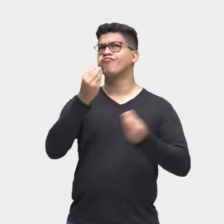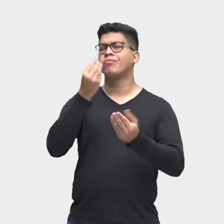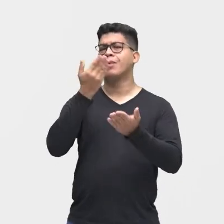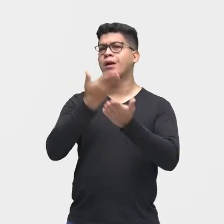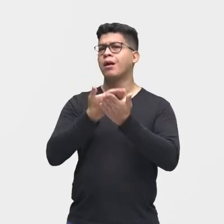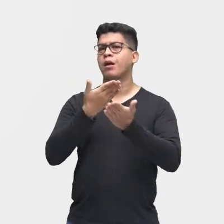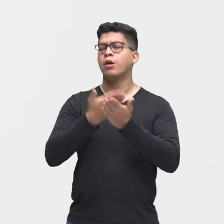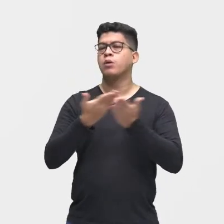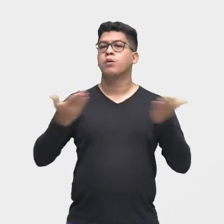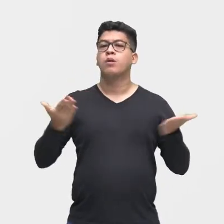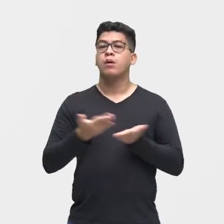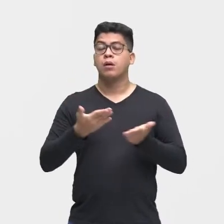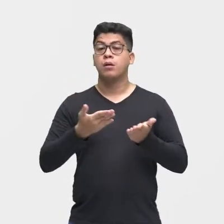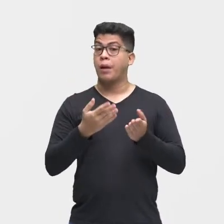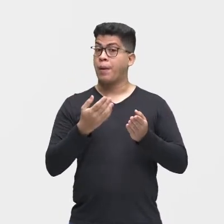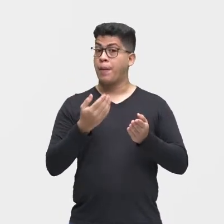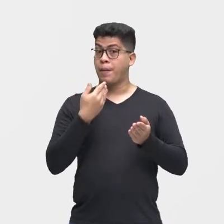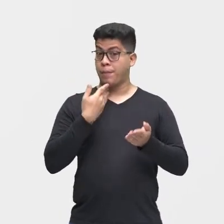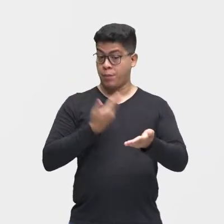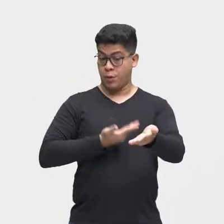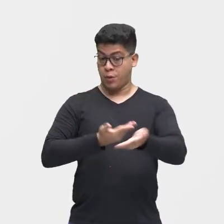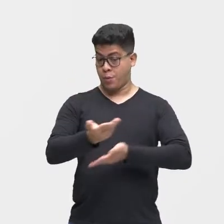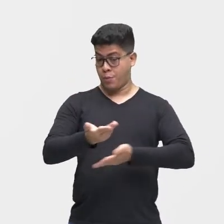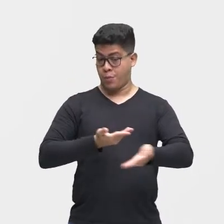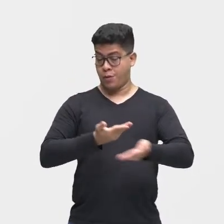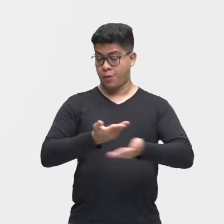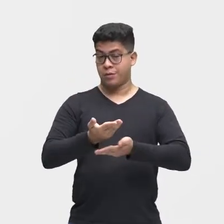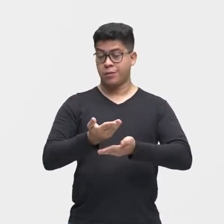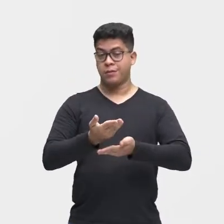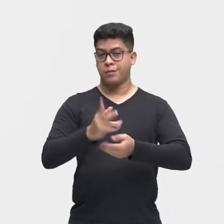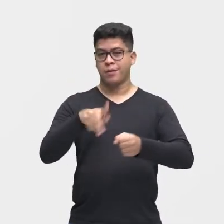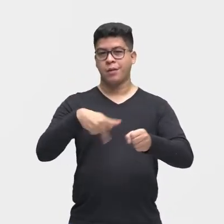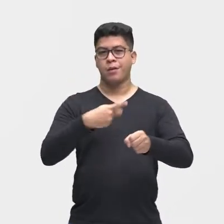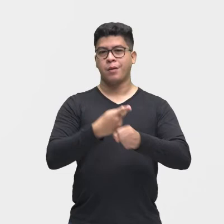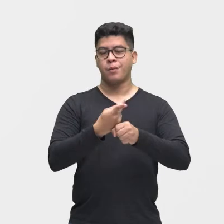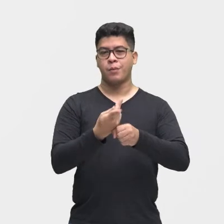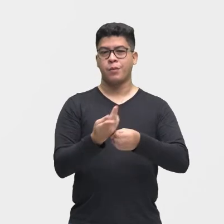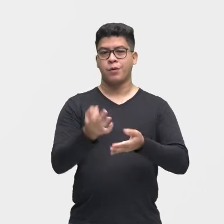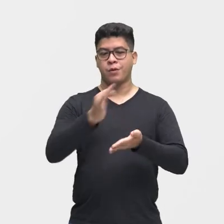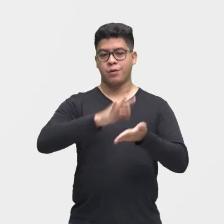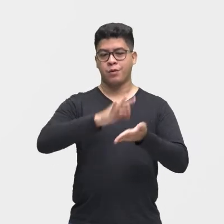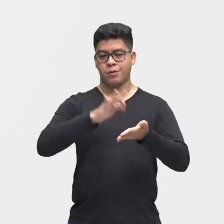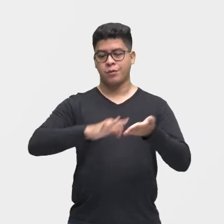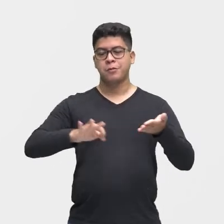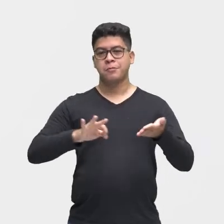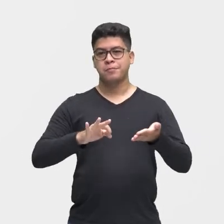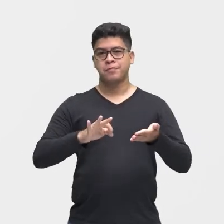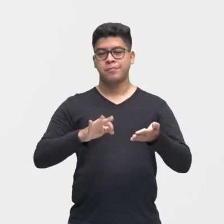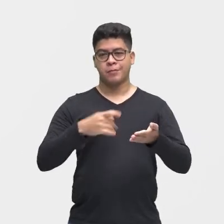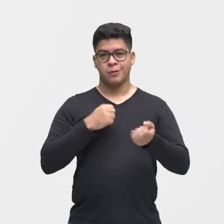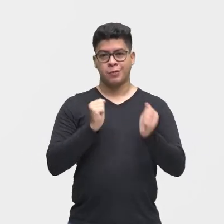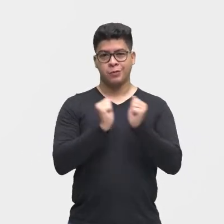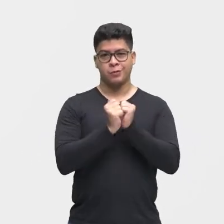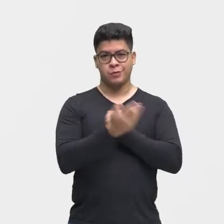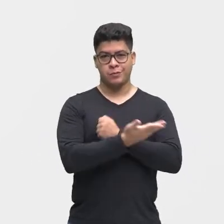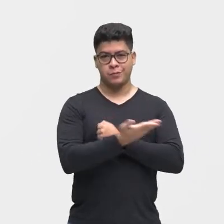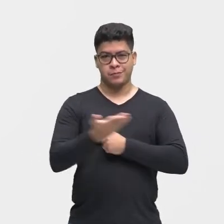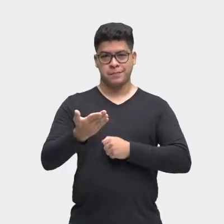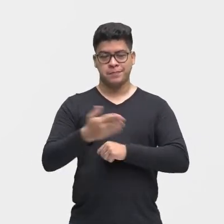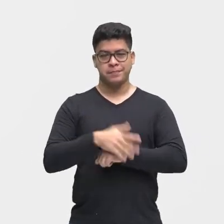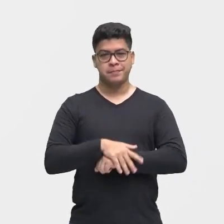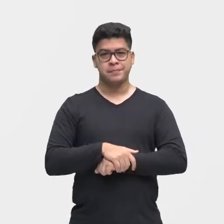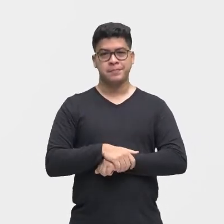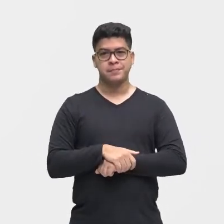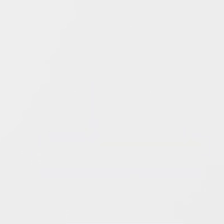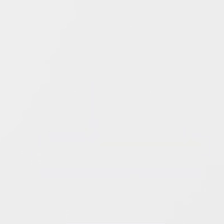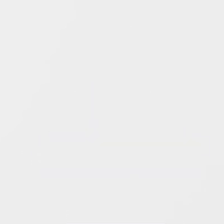na nossa aula e participem aí no nosso chá daqui a pouquinho eu volto para corrigir junto com você